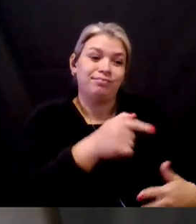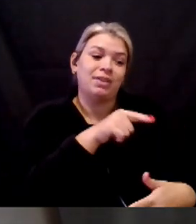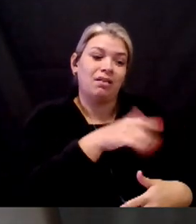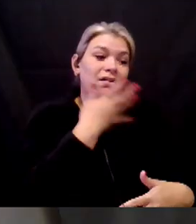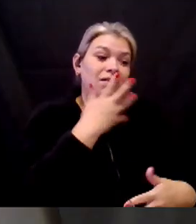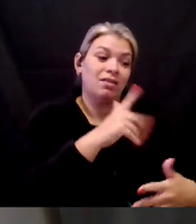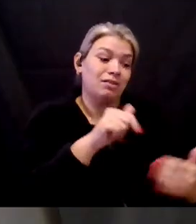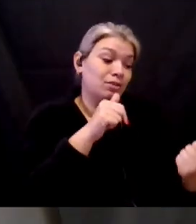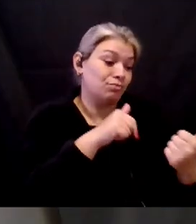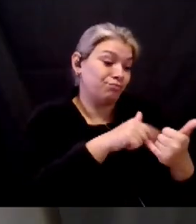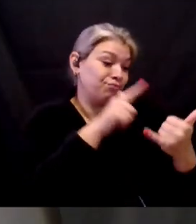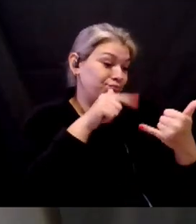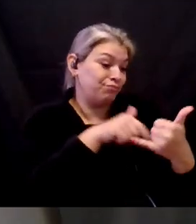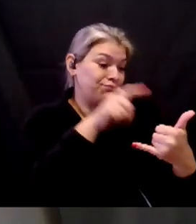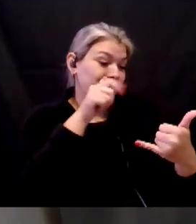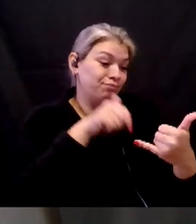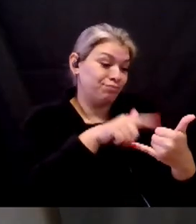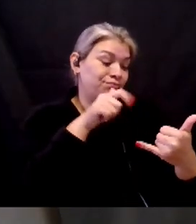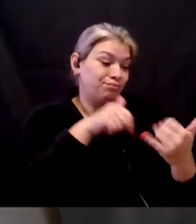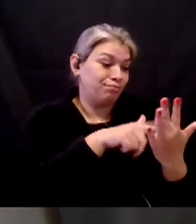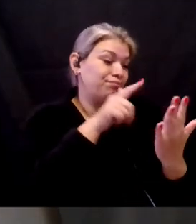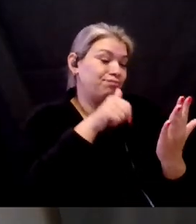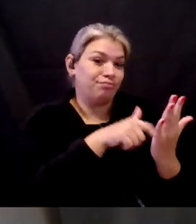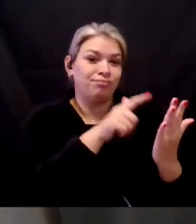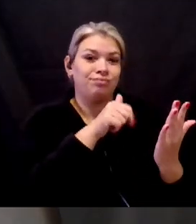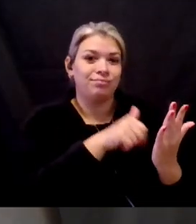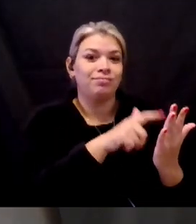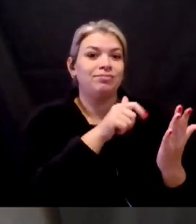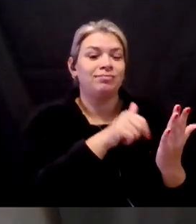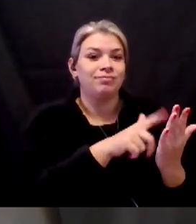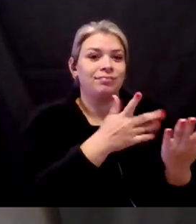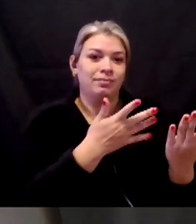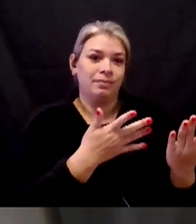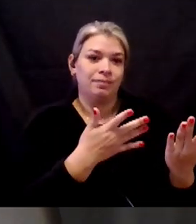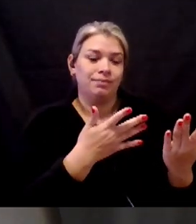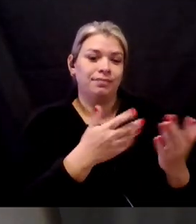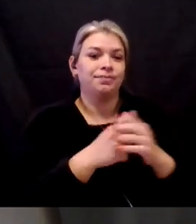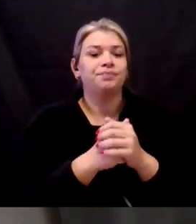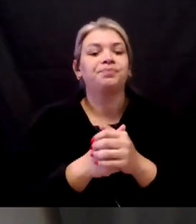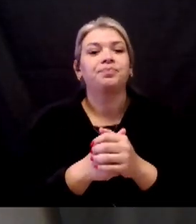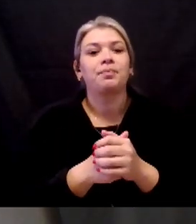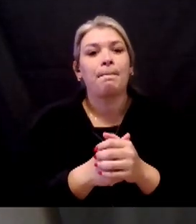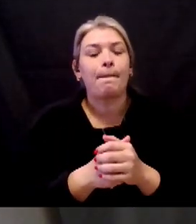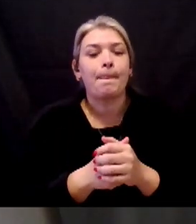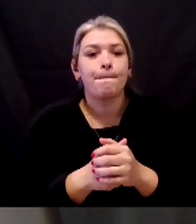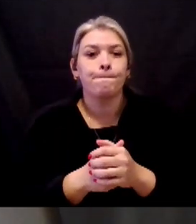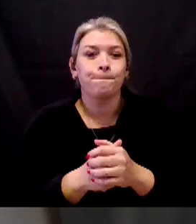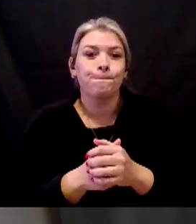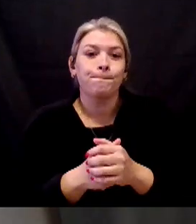entregar a rede social, é entregar o celular, né, o TikTok, o Instagram. Então, assim,